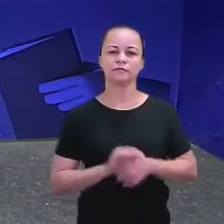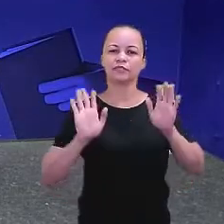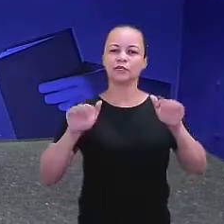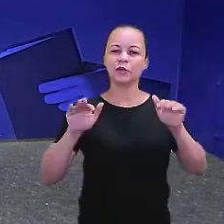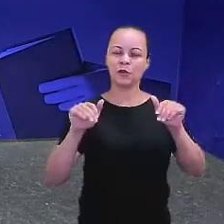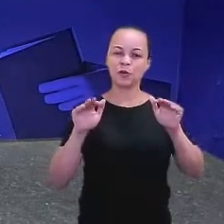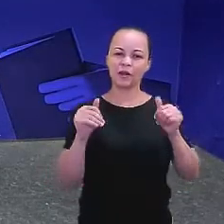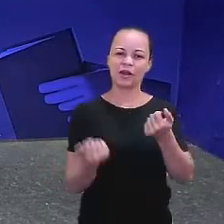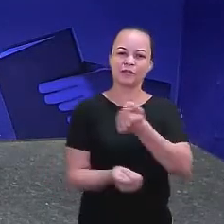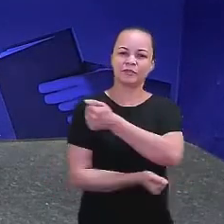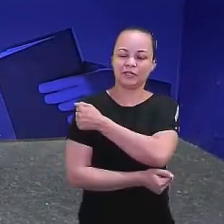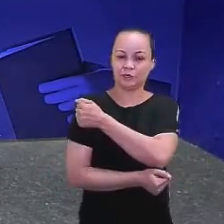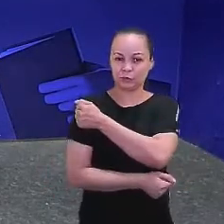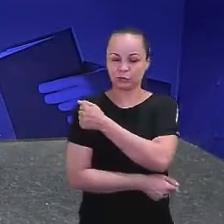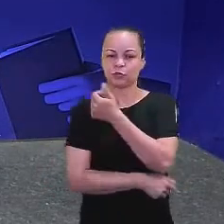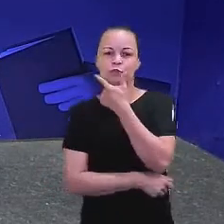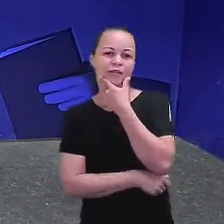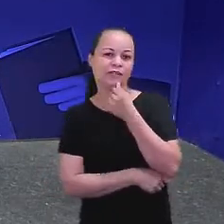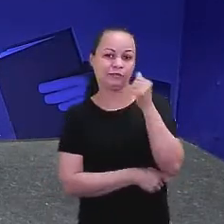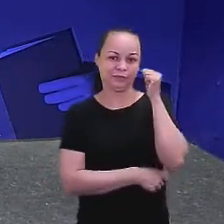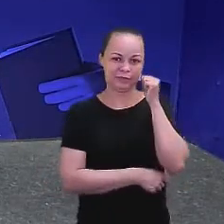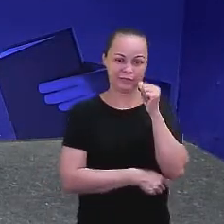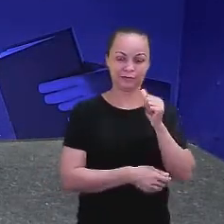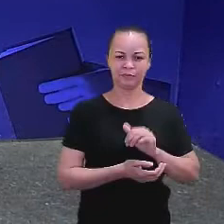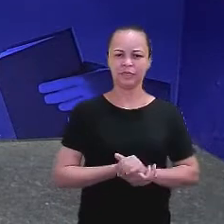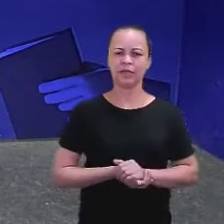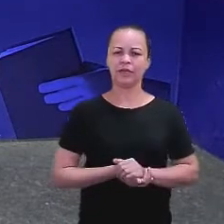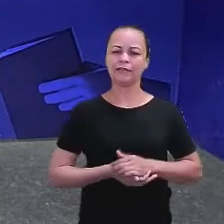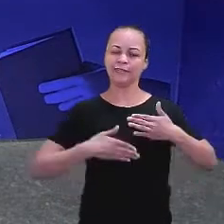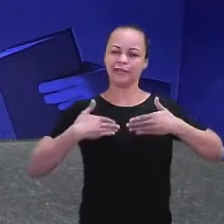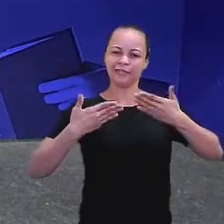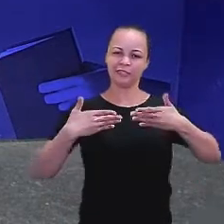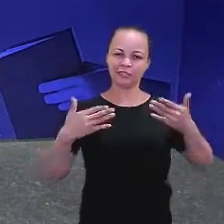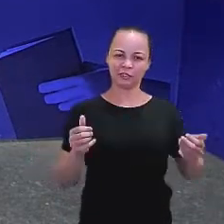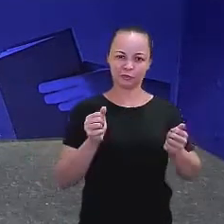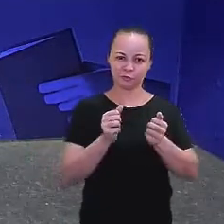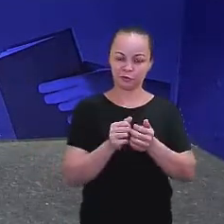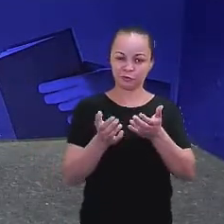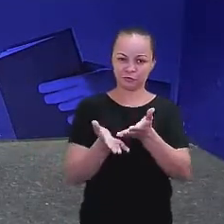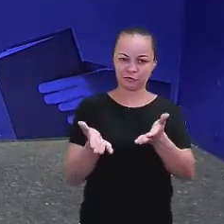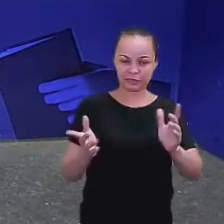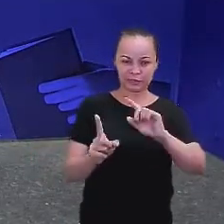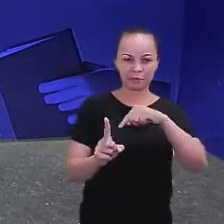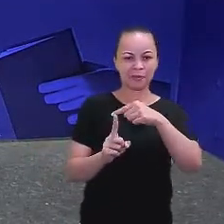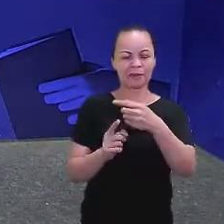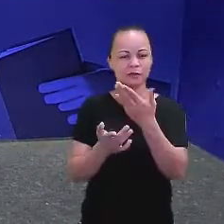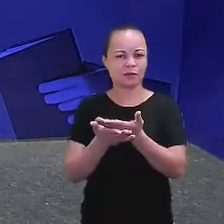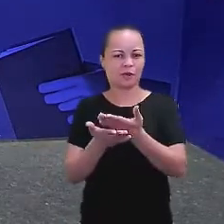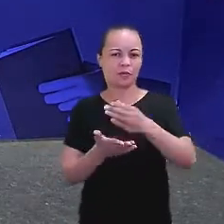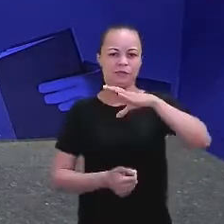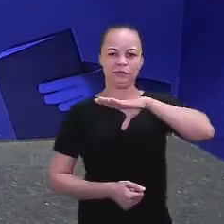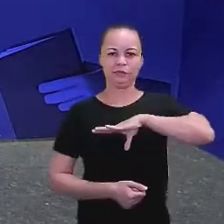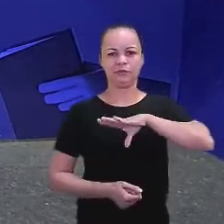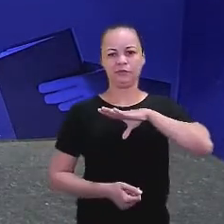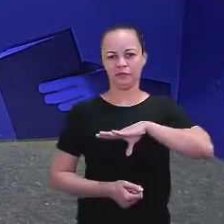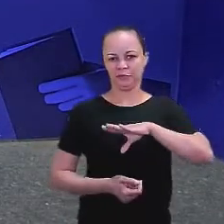Olá, meus queridos alunos, minhas queridas alunas. Que alegria estar aqui com vocês em mais uma aula de língua